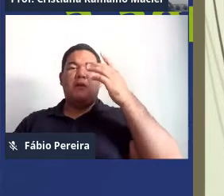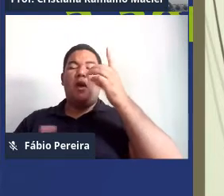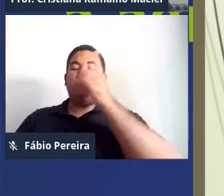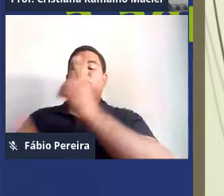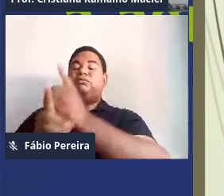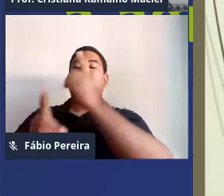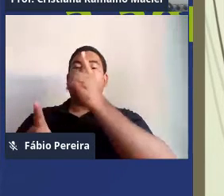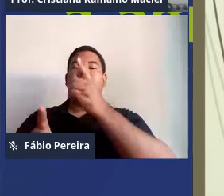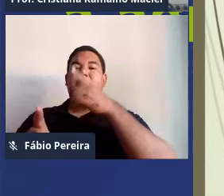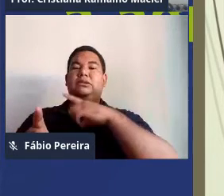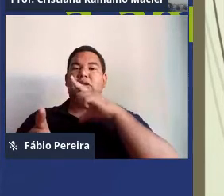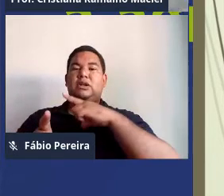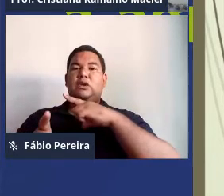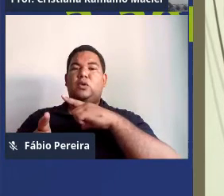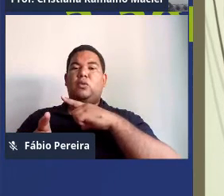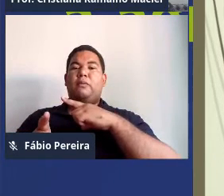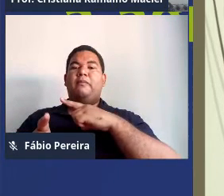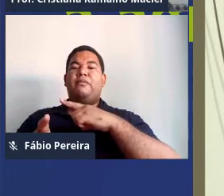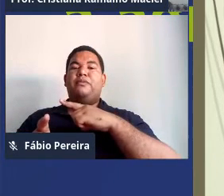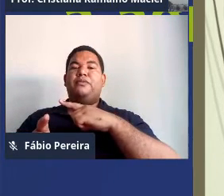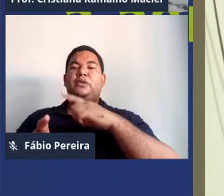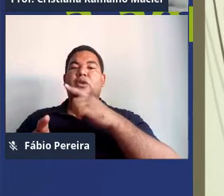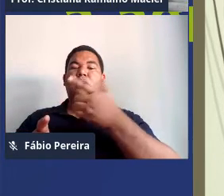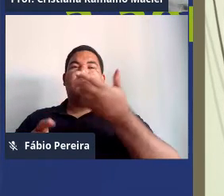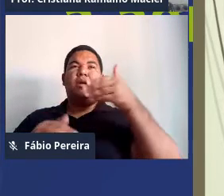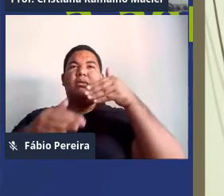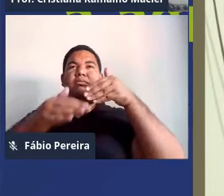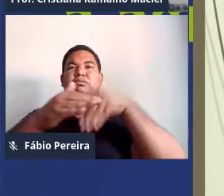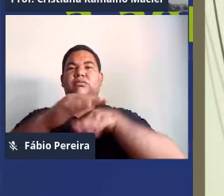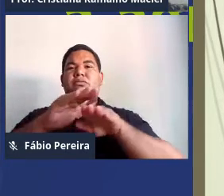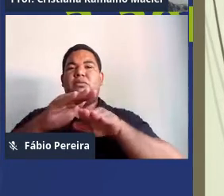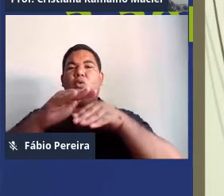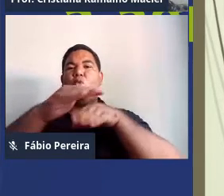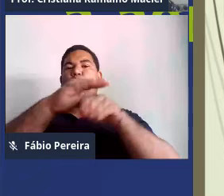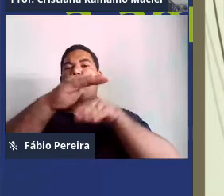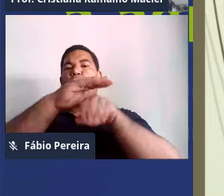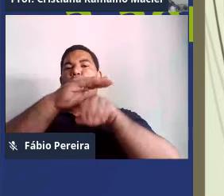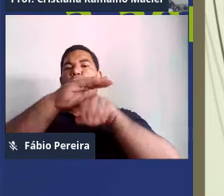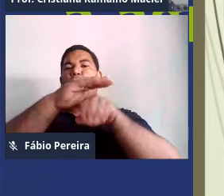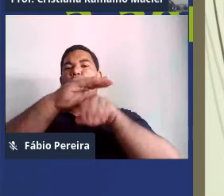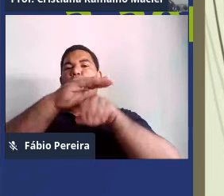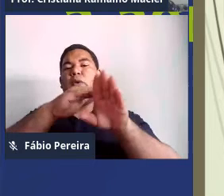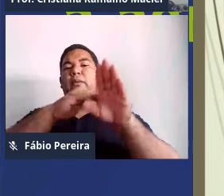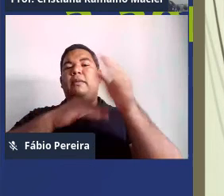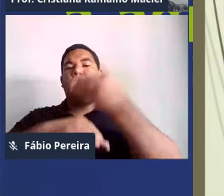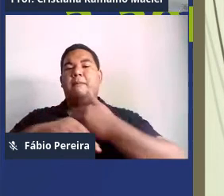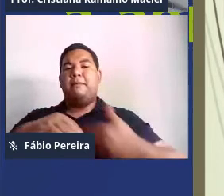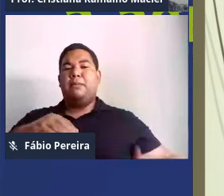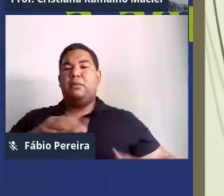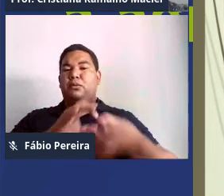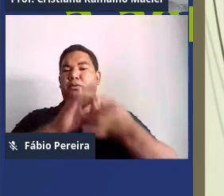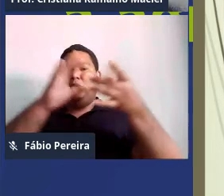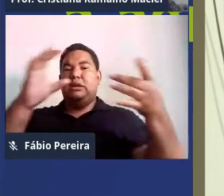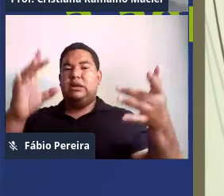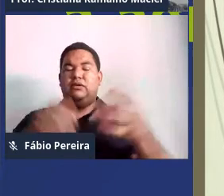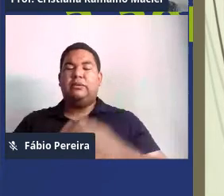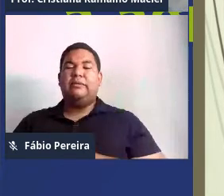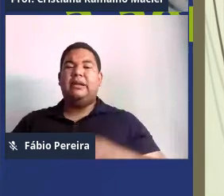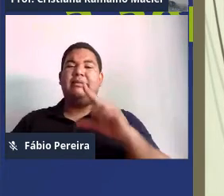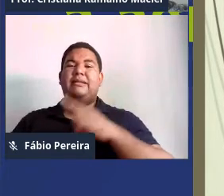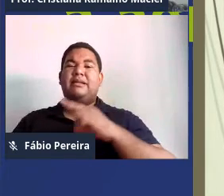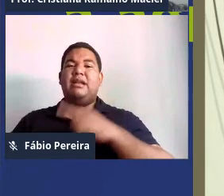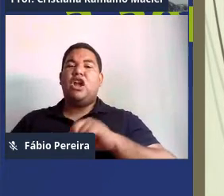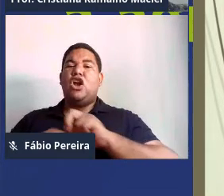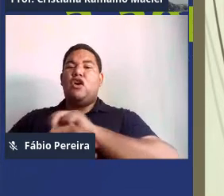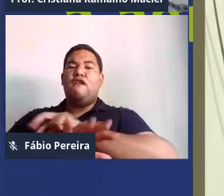de dados público. Então, esse banco de dados vai ficando gigantesco. Então, eu tenho um monte de informações lá que vai